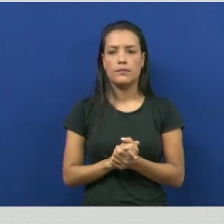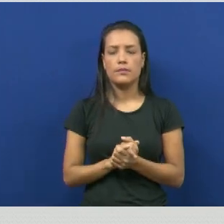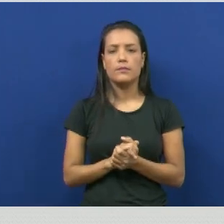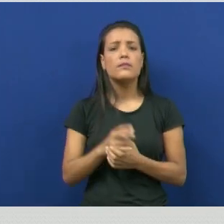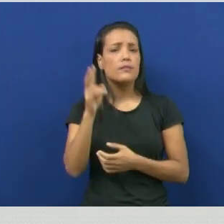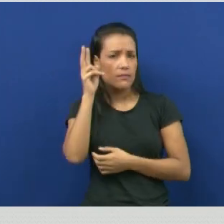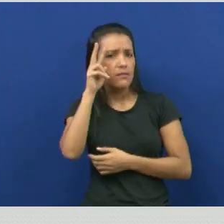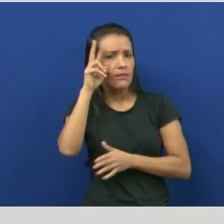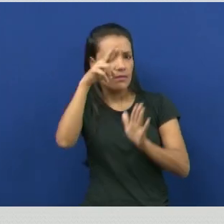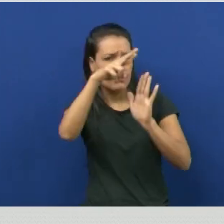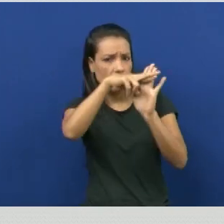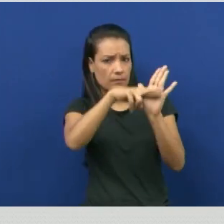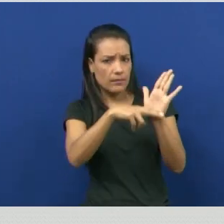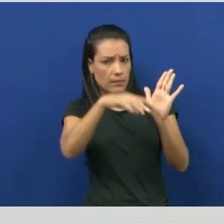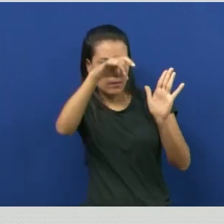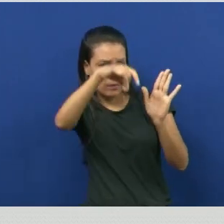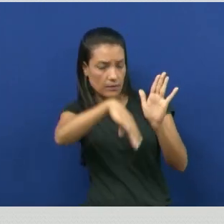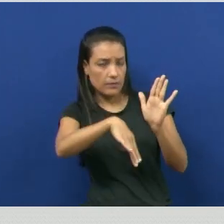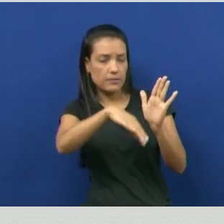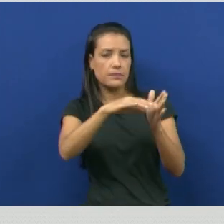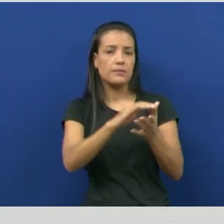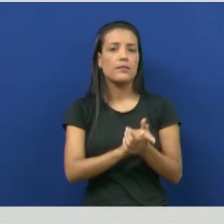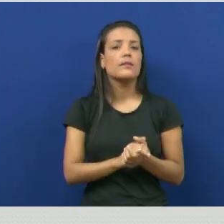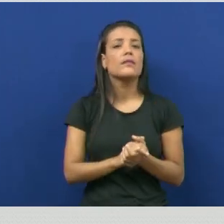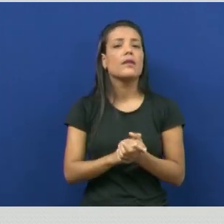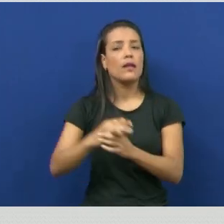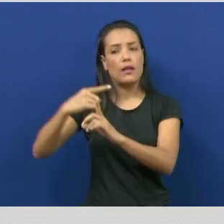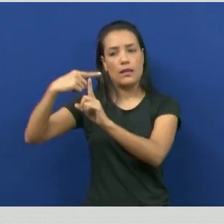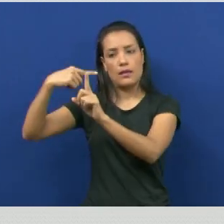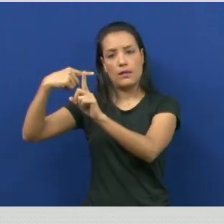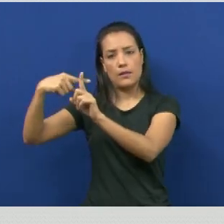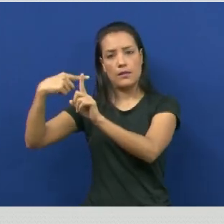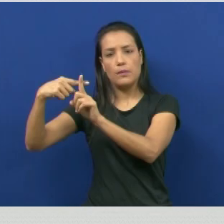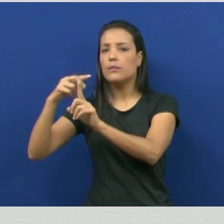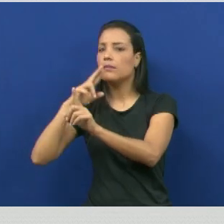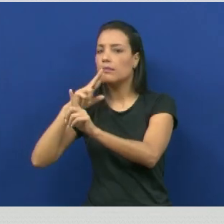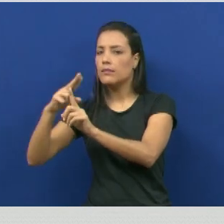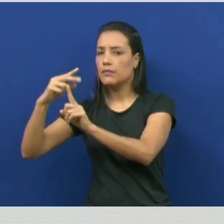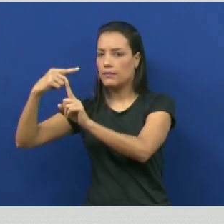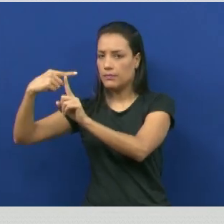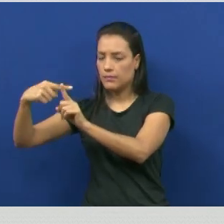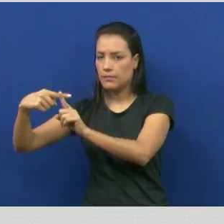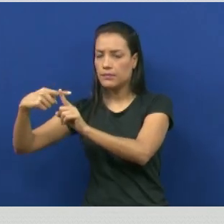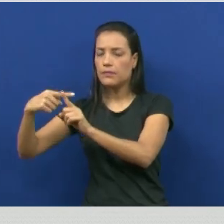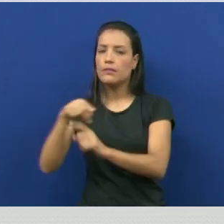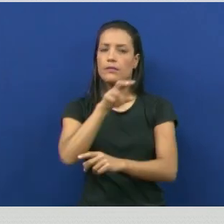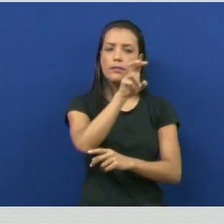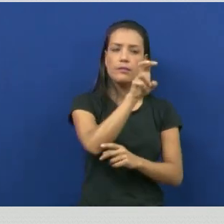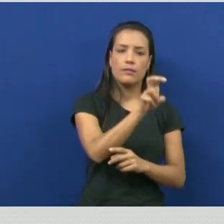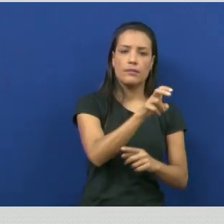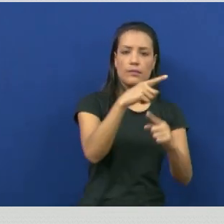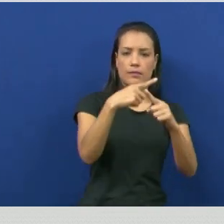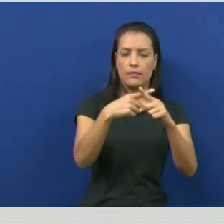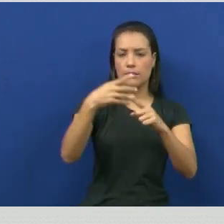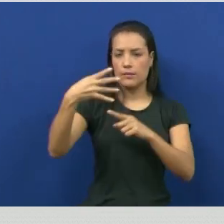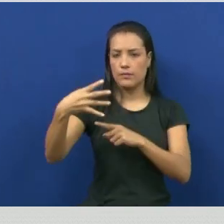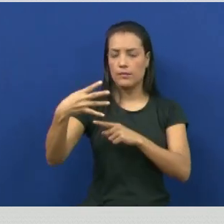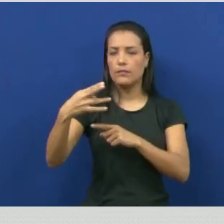partezinha ali da nossa regra dos sinais. Vai dar mais, certo? E 5 vezes 4, que dá